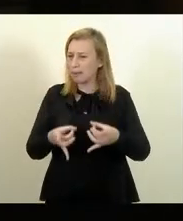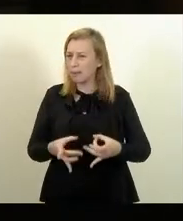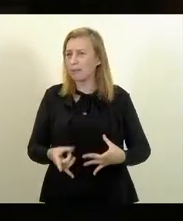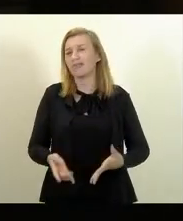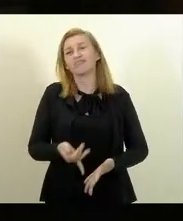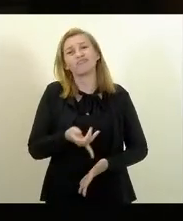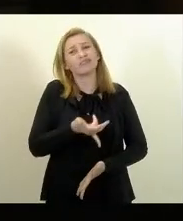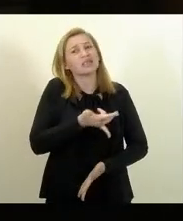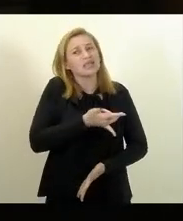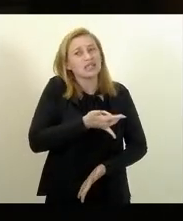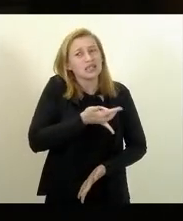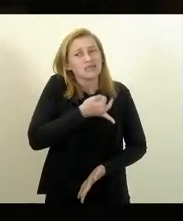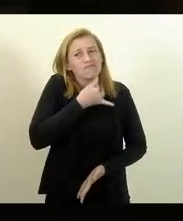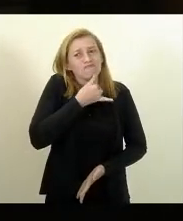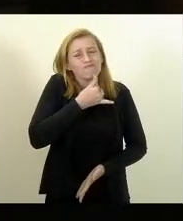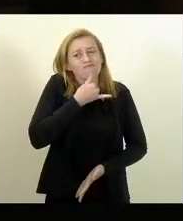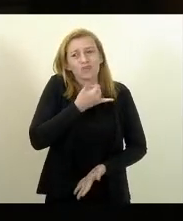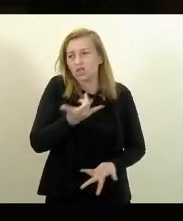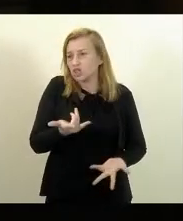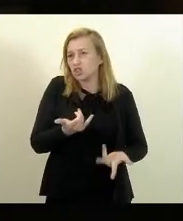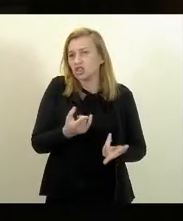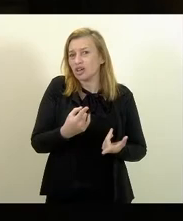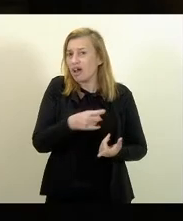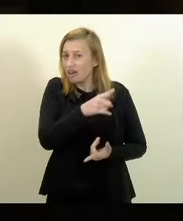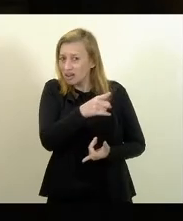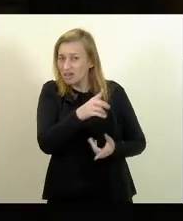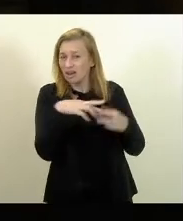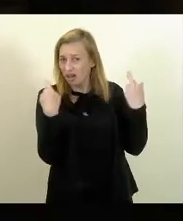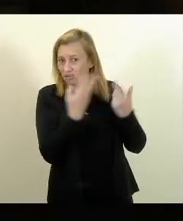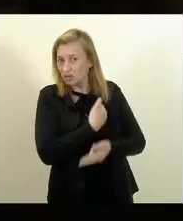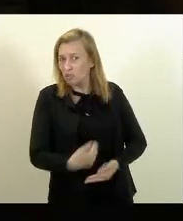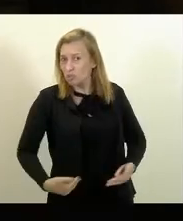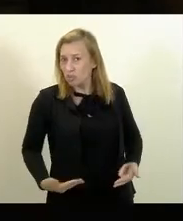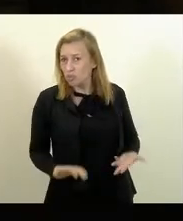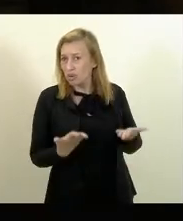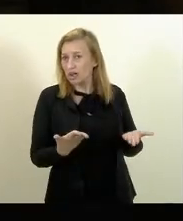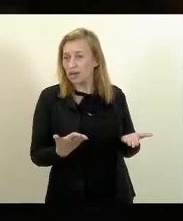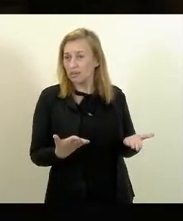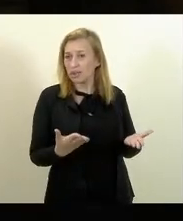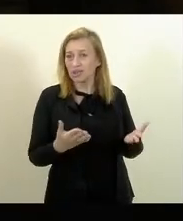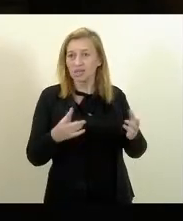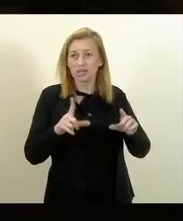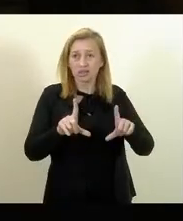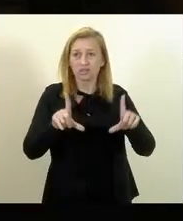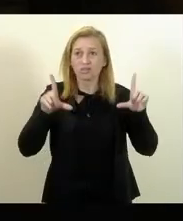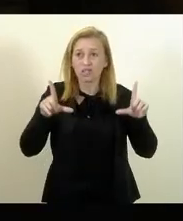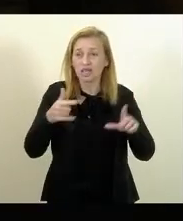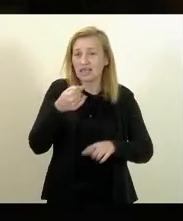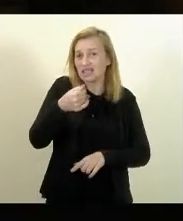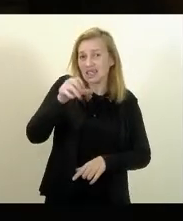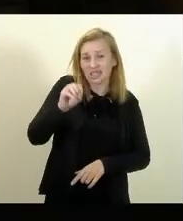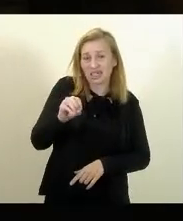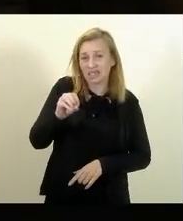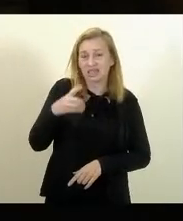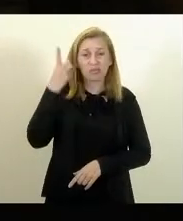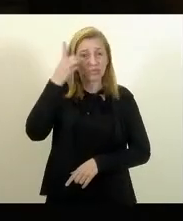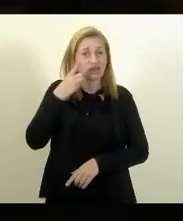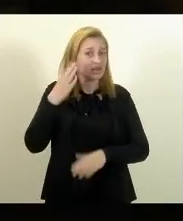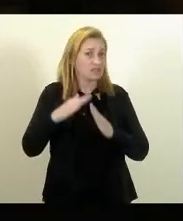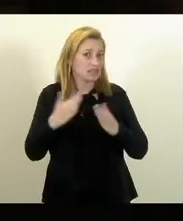pena que aquilo dali, aquela audiência pública, era para ter sido assistido pelos 70 deputados desta